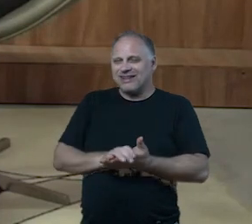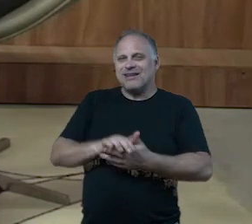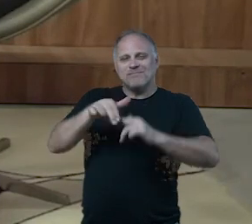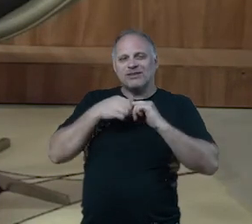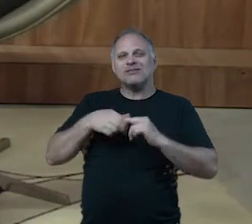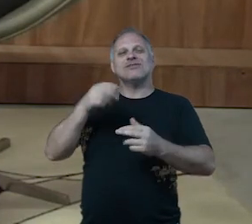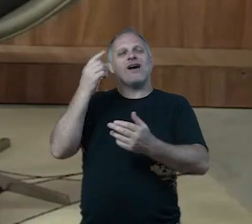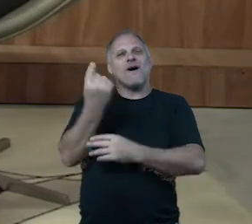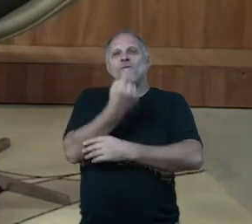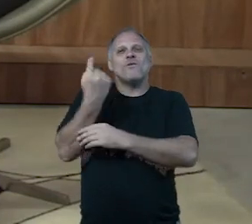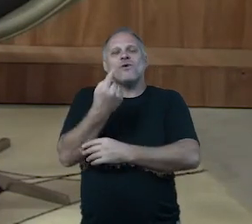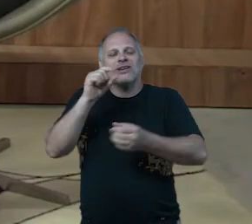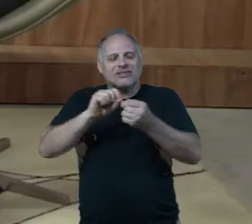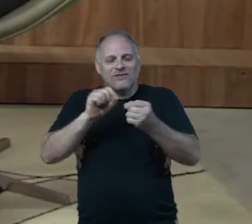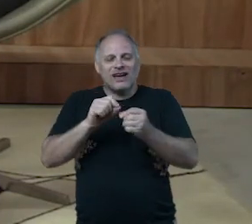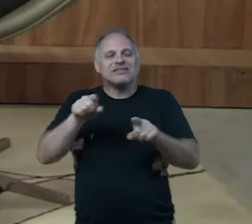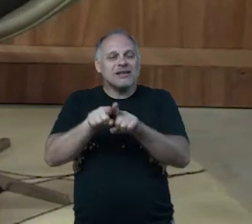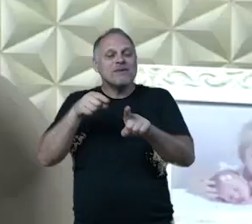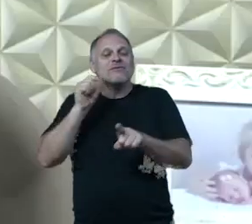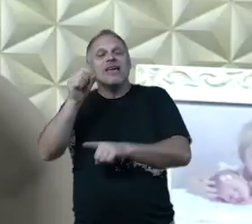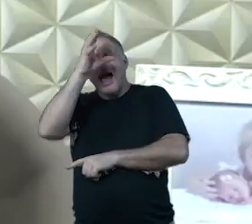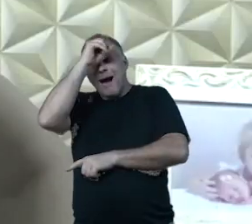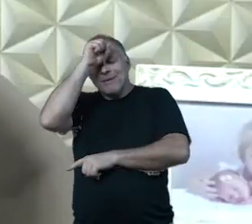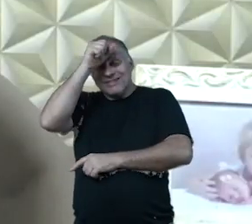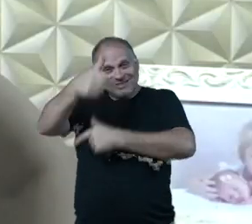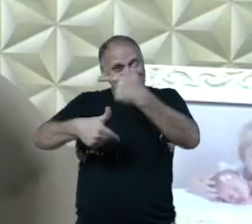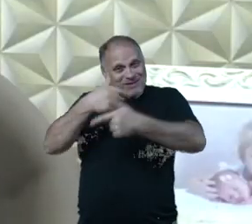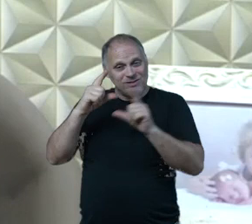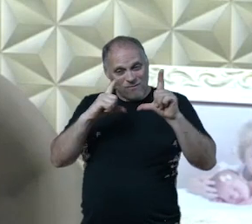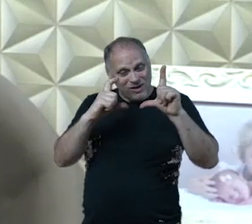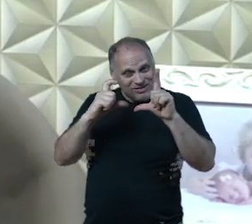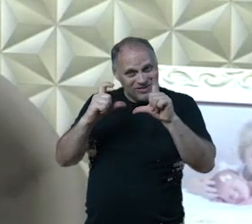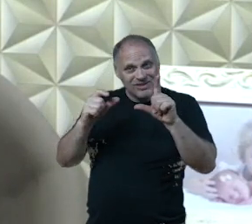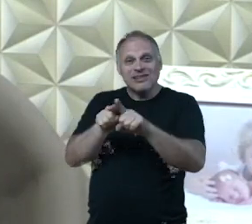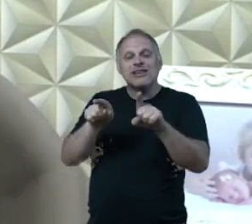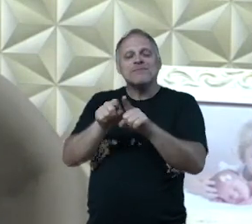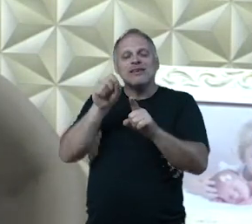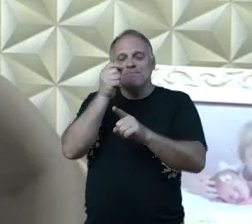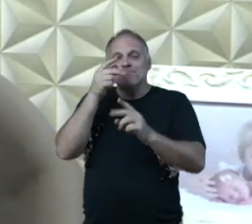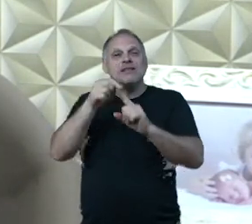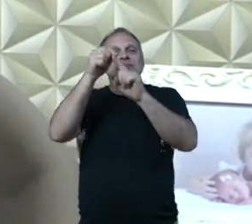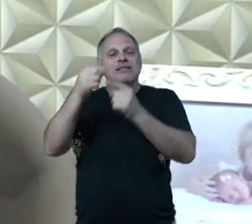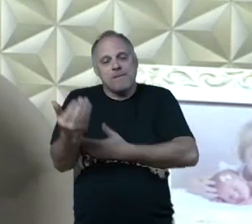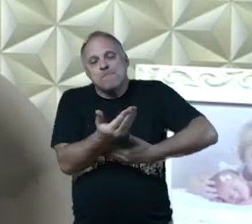ensaio é único. E uma coisa que eu aprendi, assim, trabalhando na fotografia especificamente de crianças, é